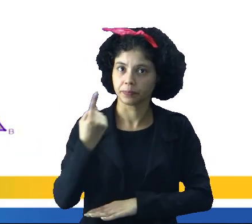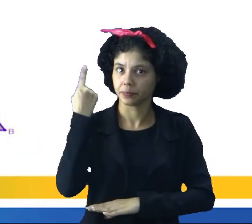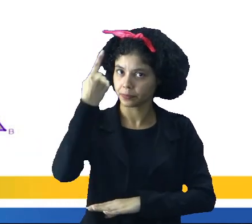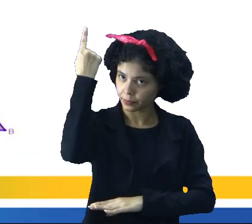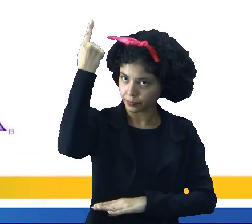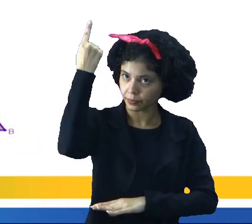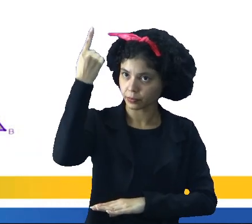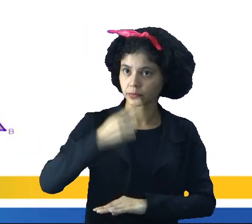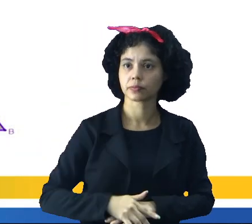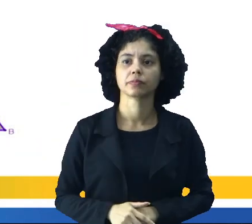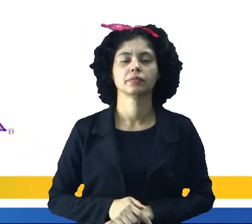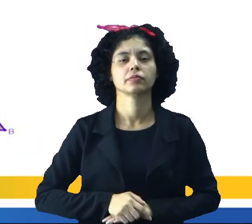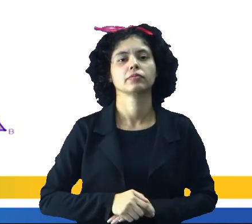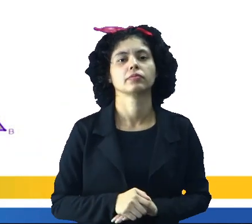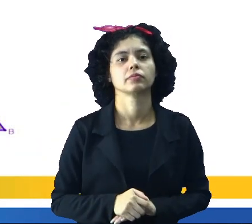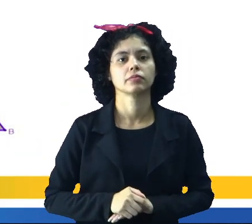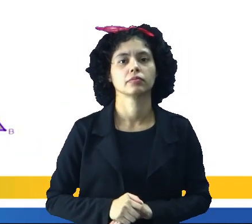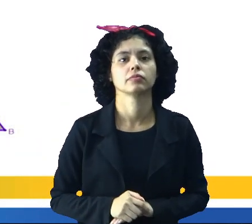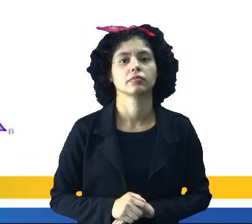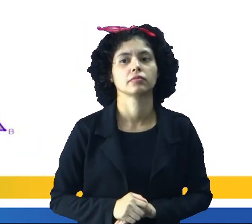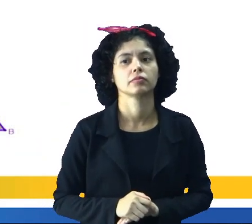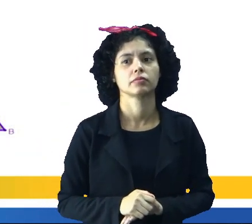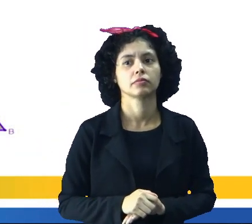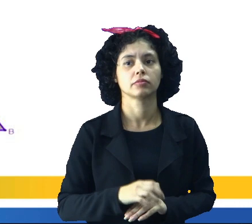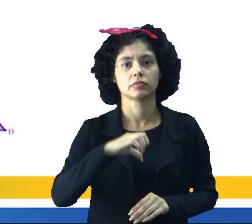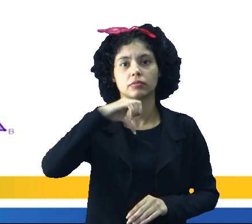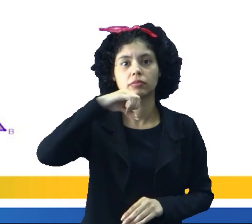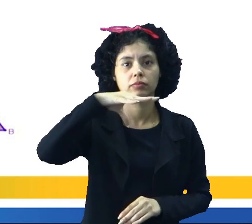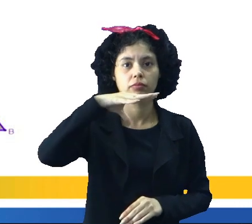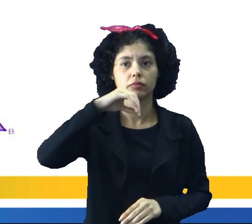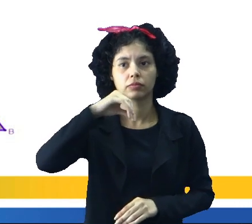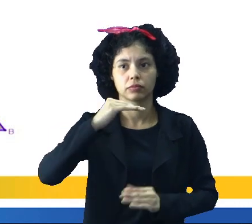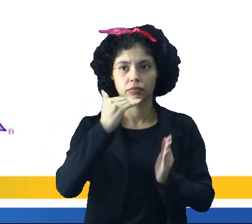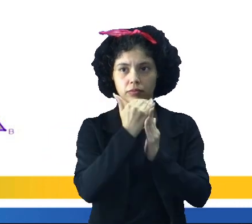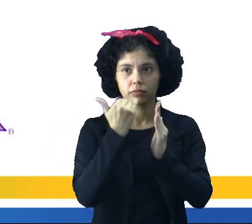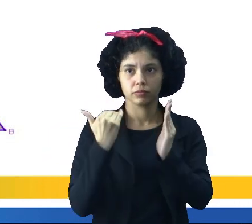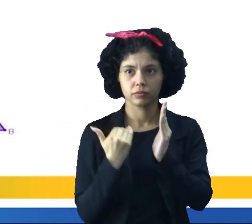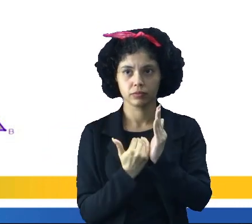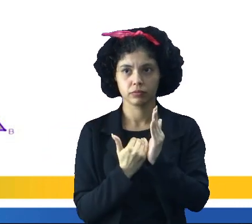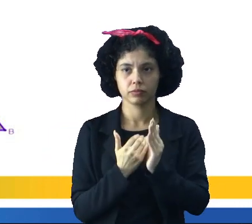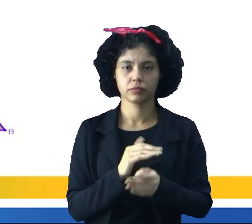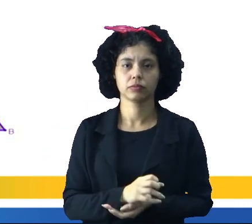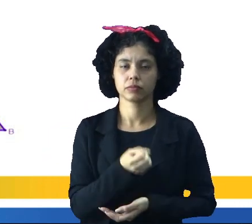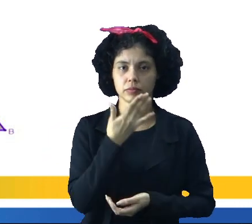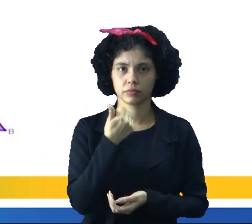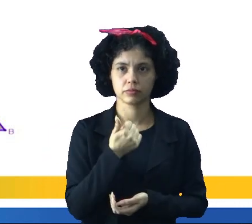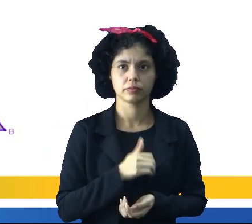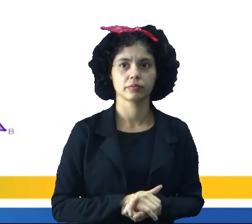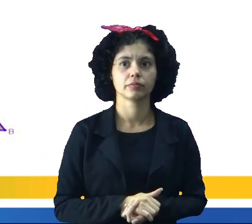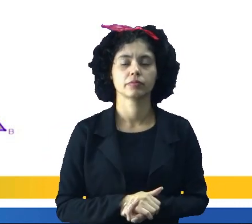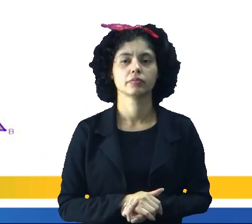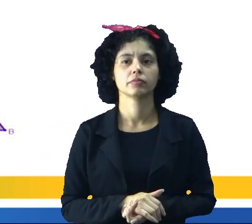altura, tá? E um ângulo de 90 graus abaixo. Tudo bem?